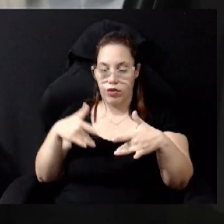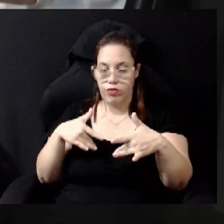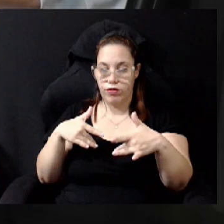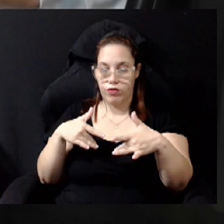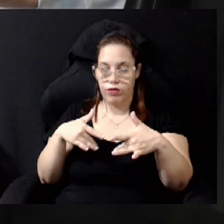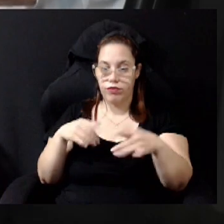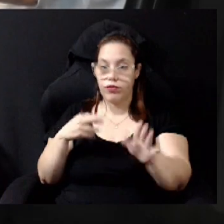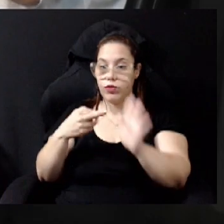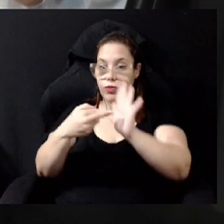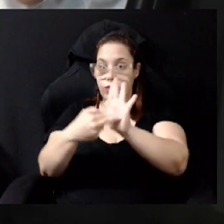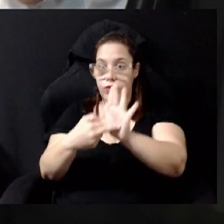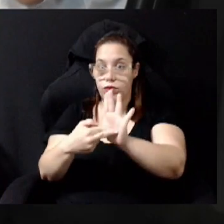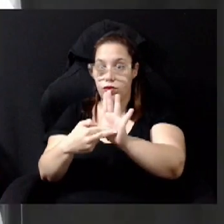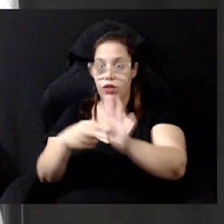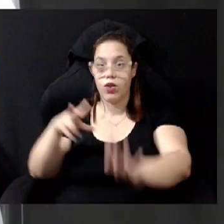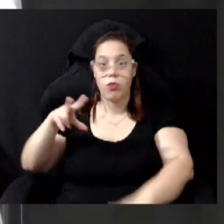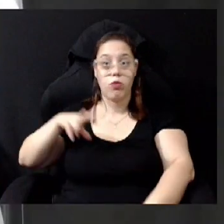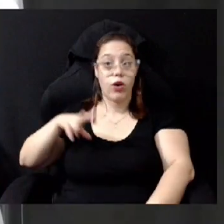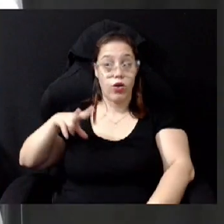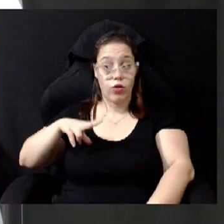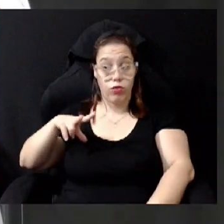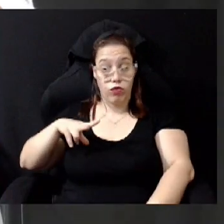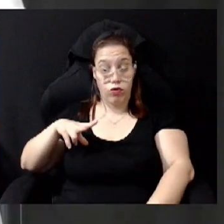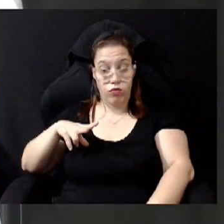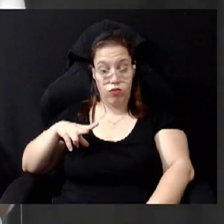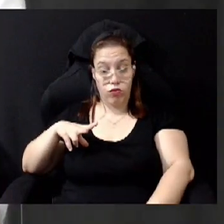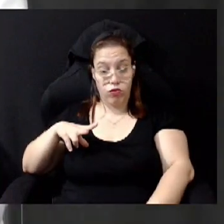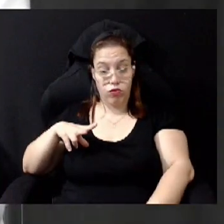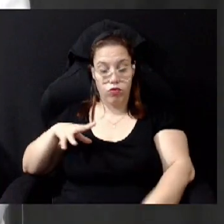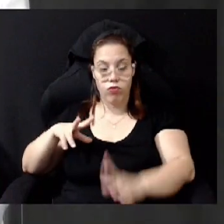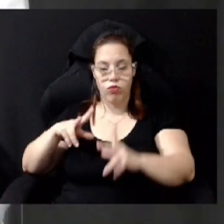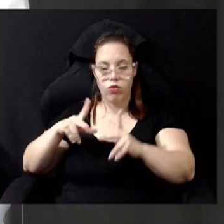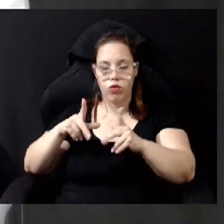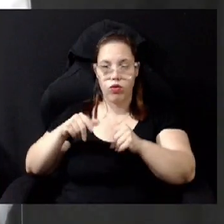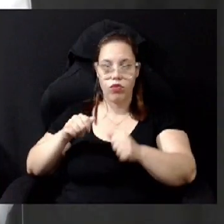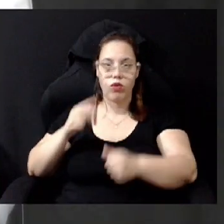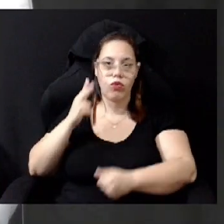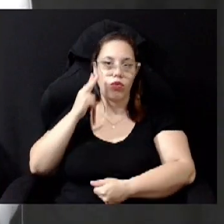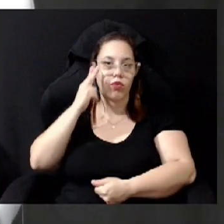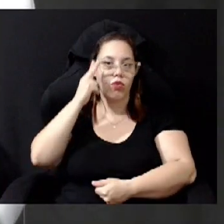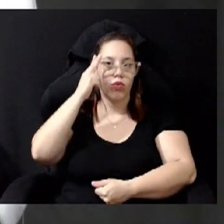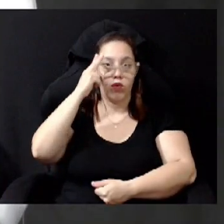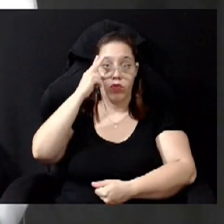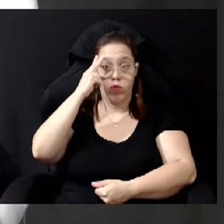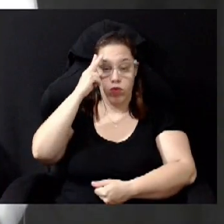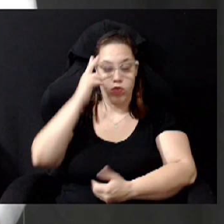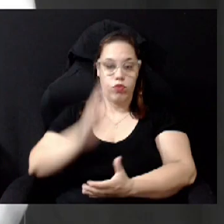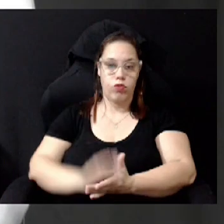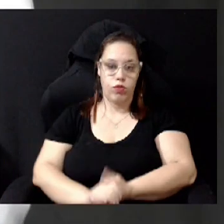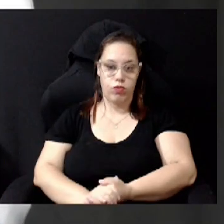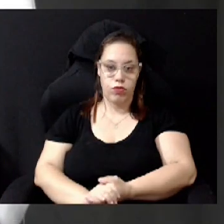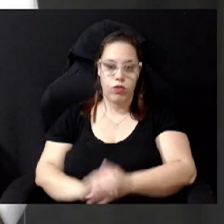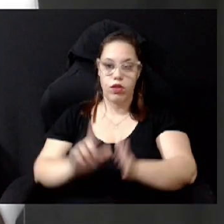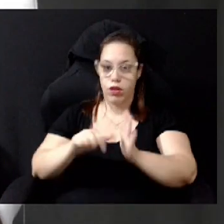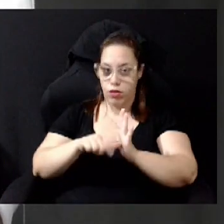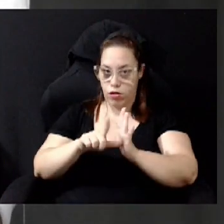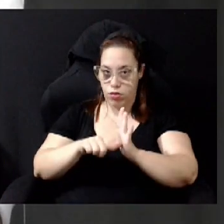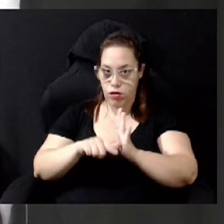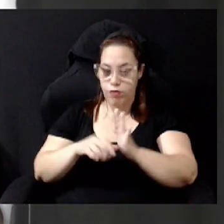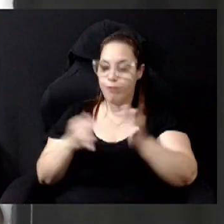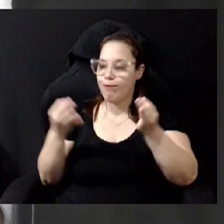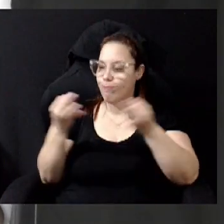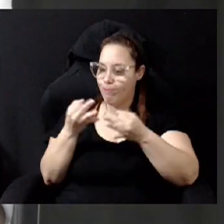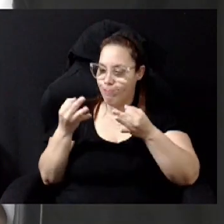hospital particular que farão todas as cirurgias aí que estão atrasadas. Então vale a pena.